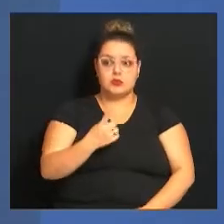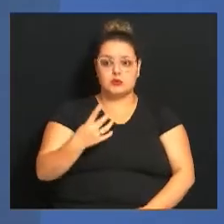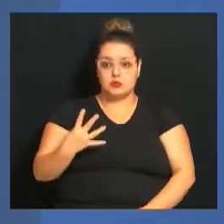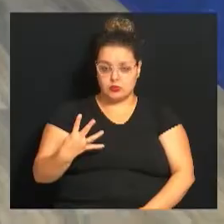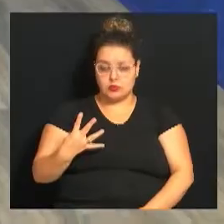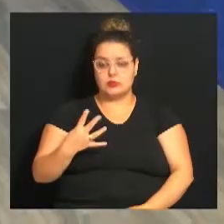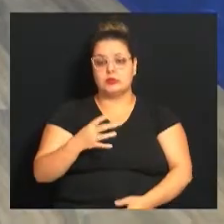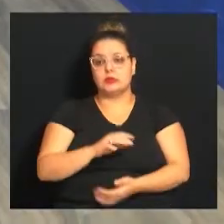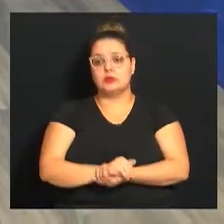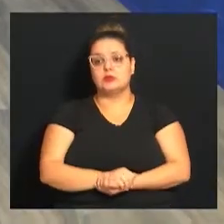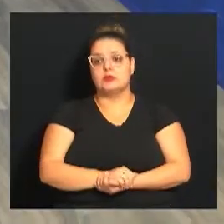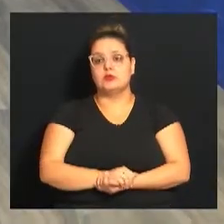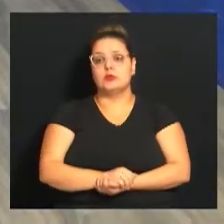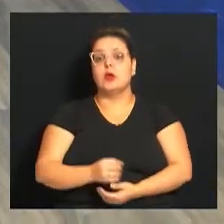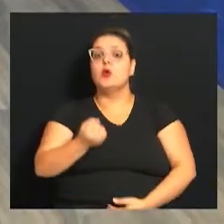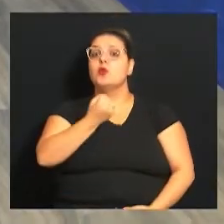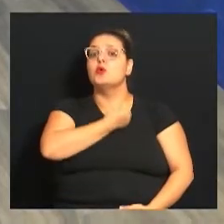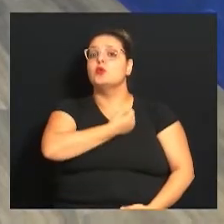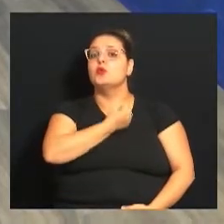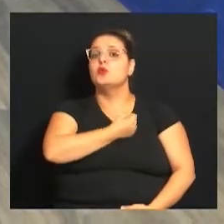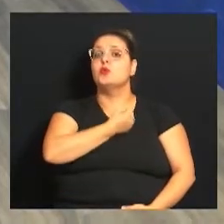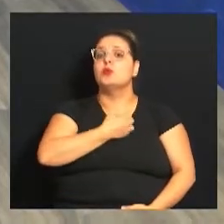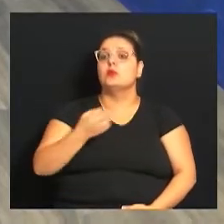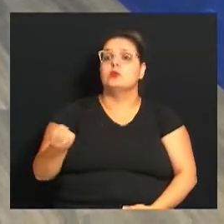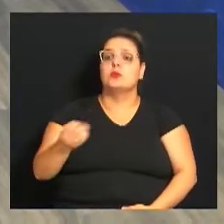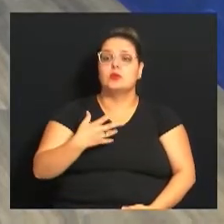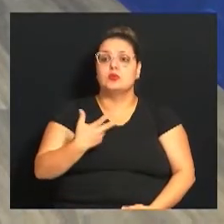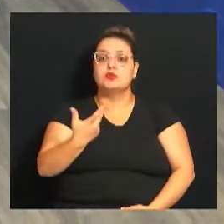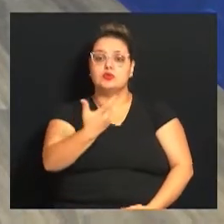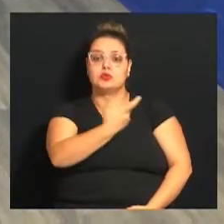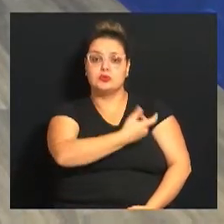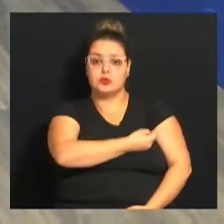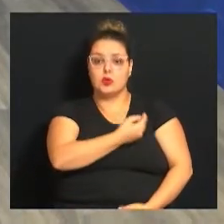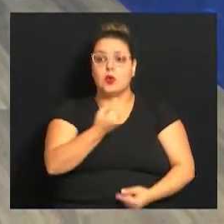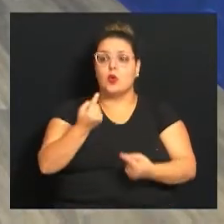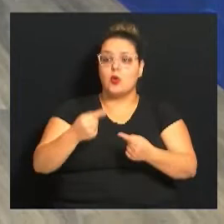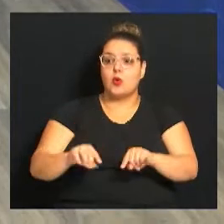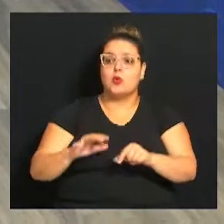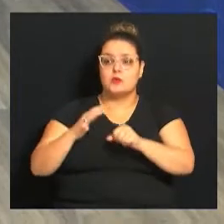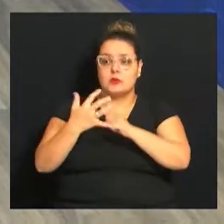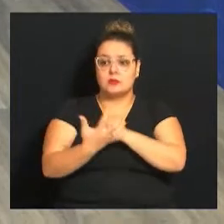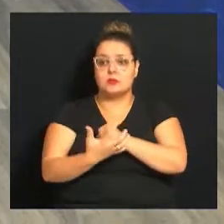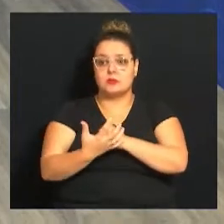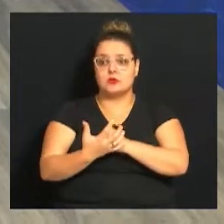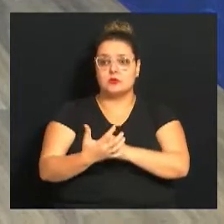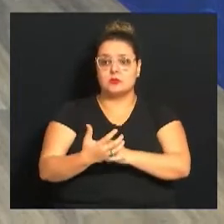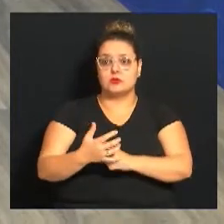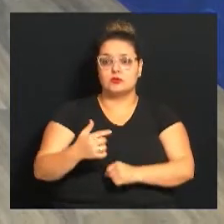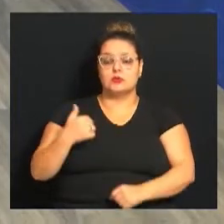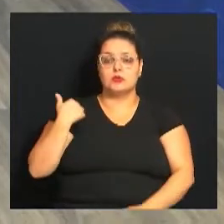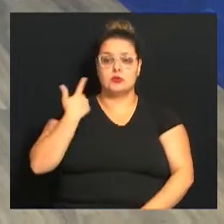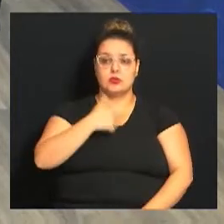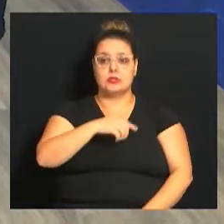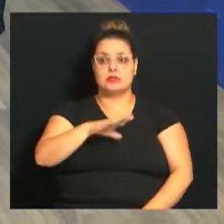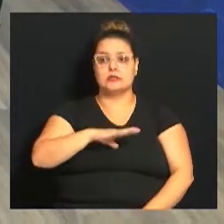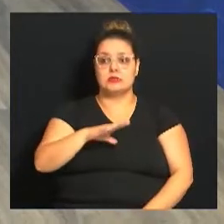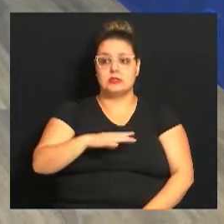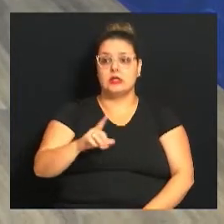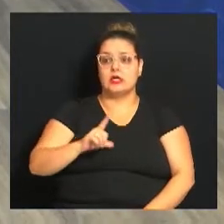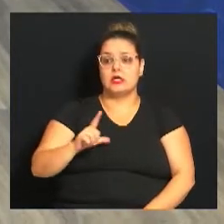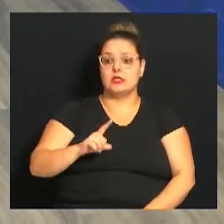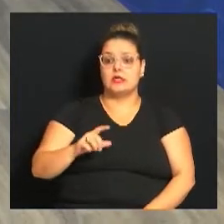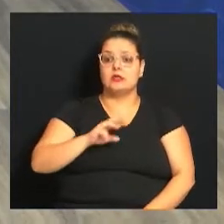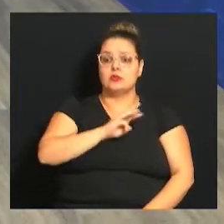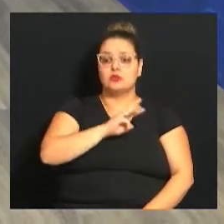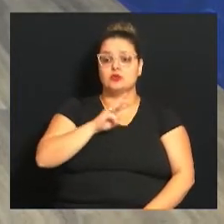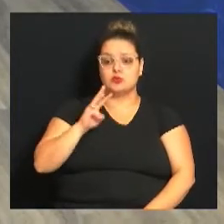ocupados. Números atualizados de vacinação contra a Covid-19 aqui no nosso município. A gente tem o site